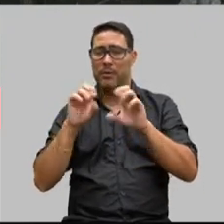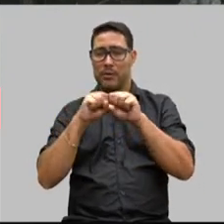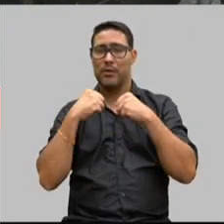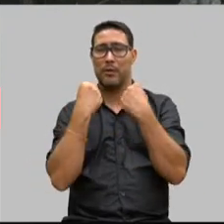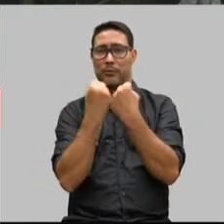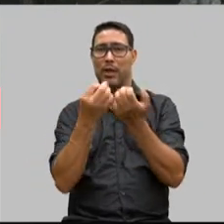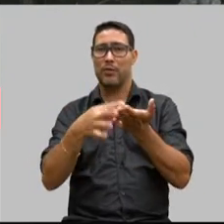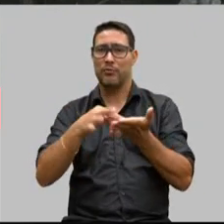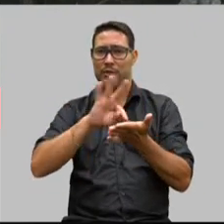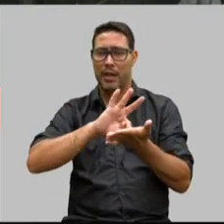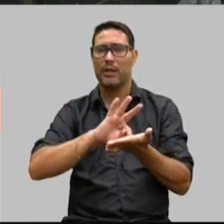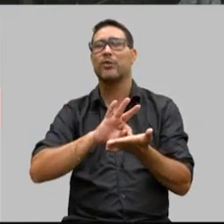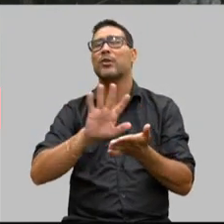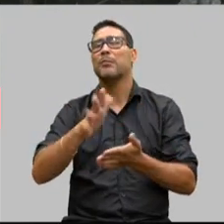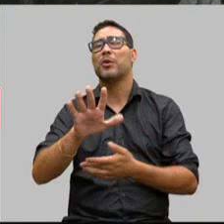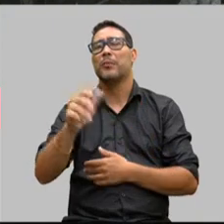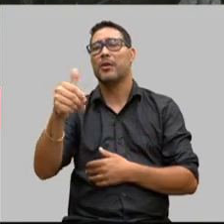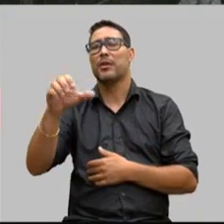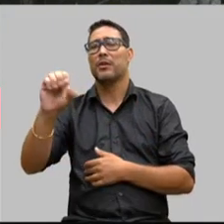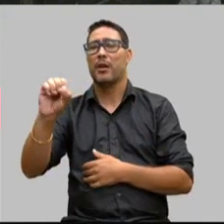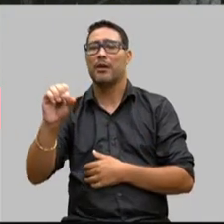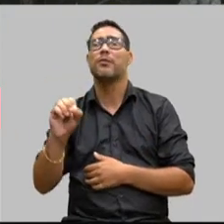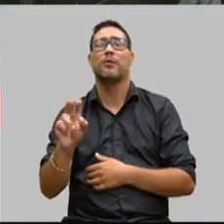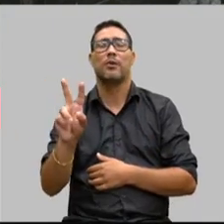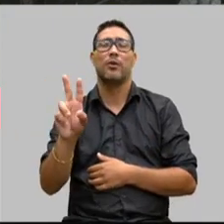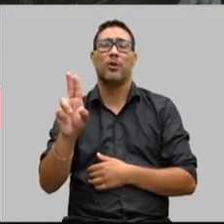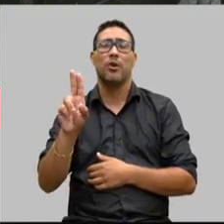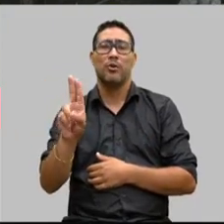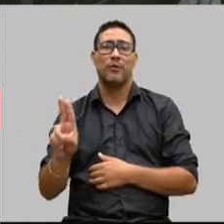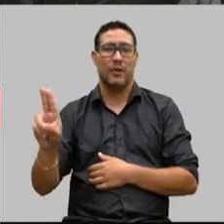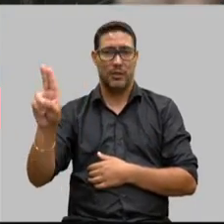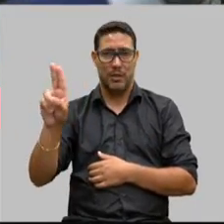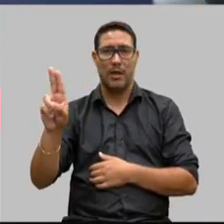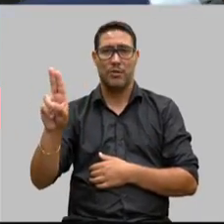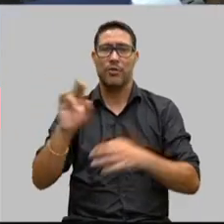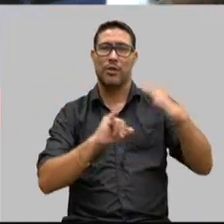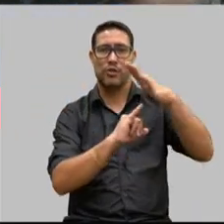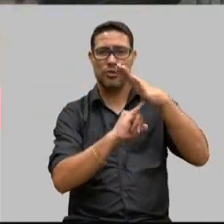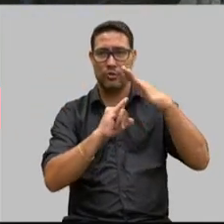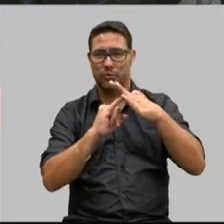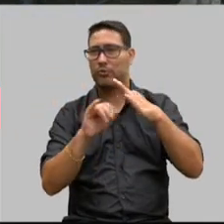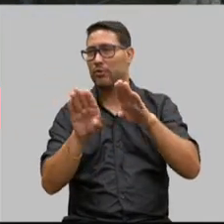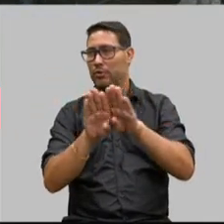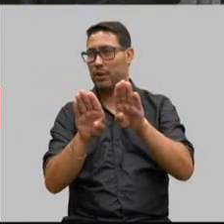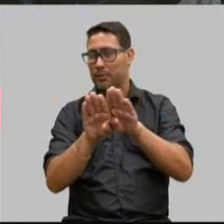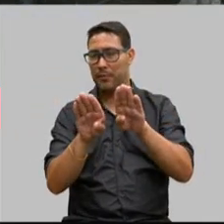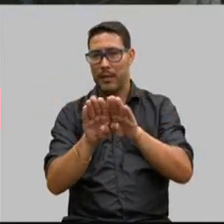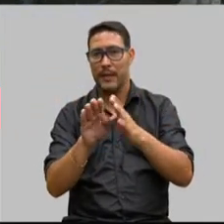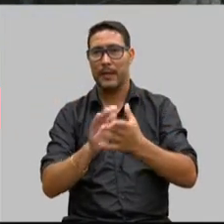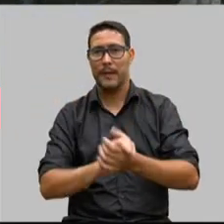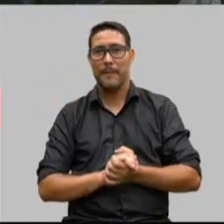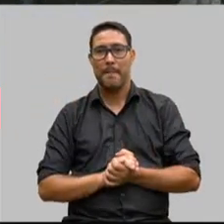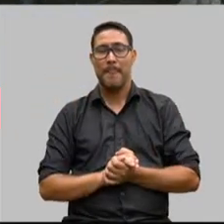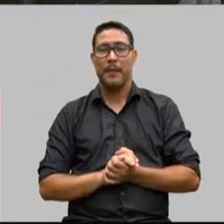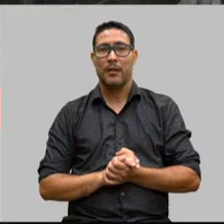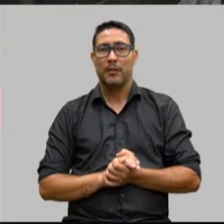em torno de 10 universidades e institutos parceiros, e o doutor Wagner, professor Wagner, vai fazer